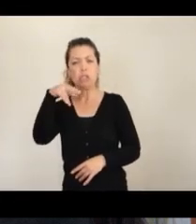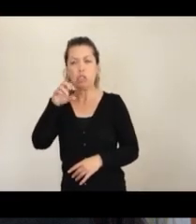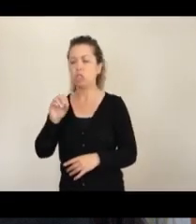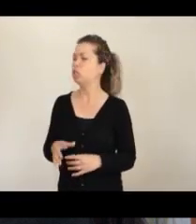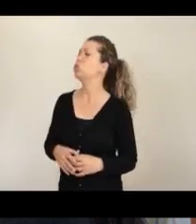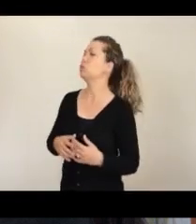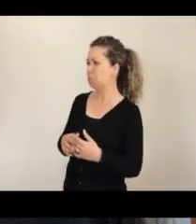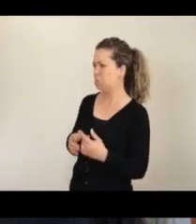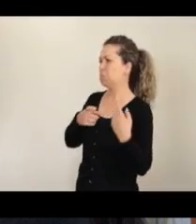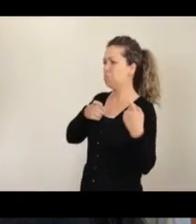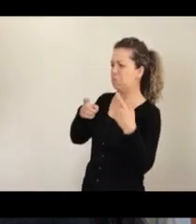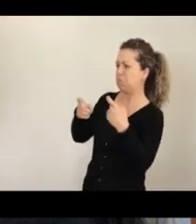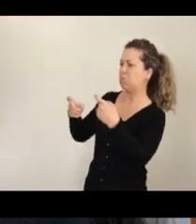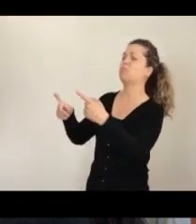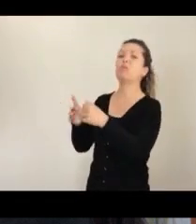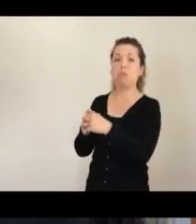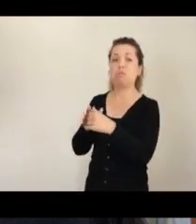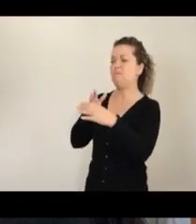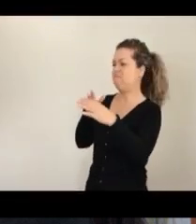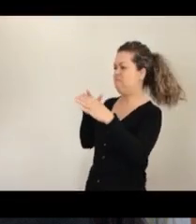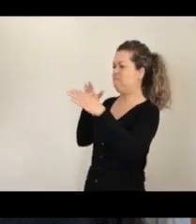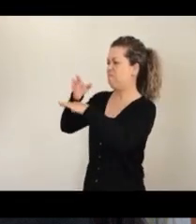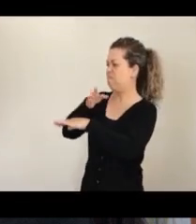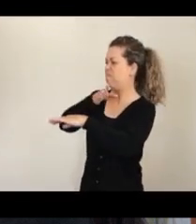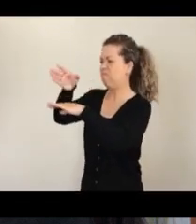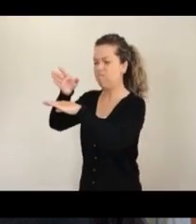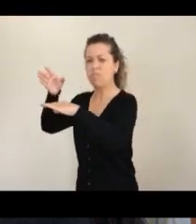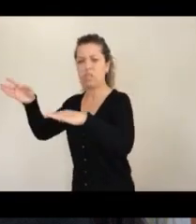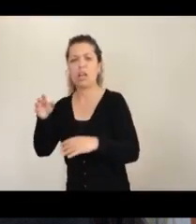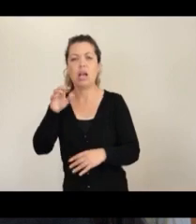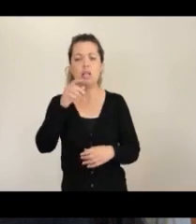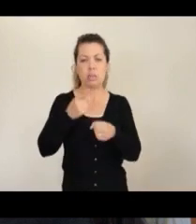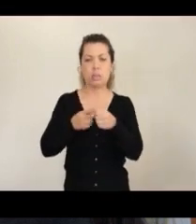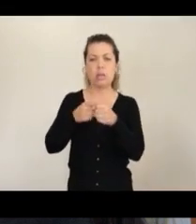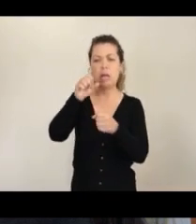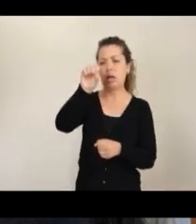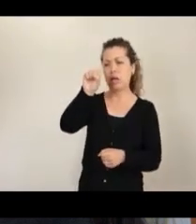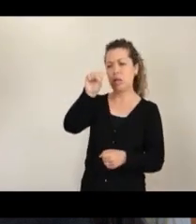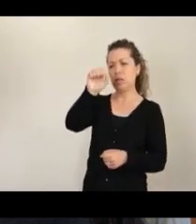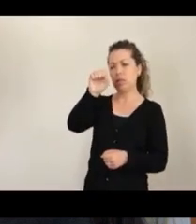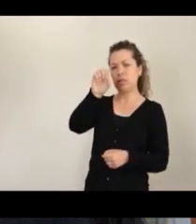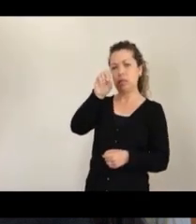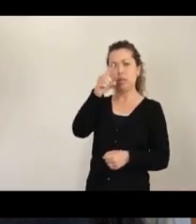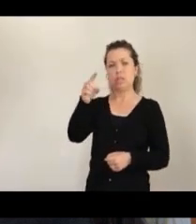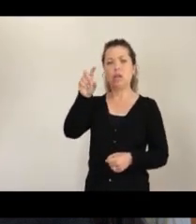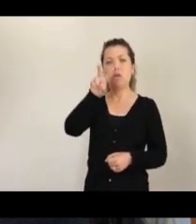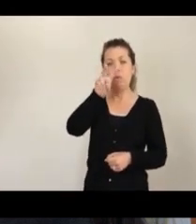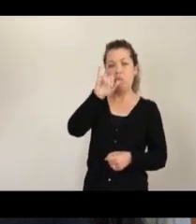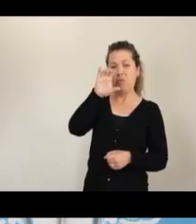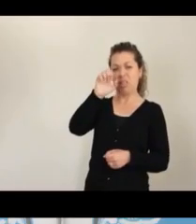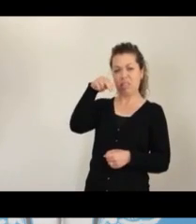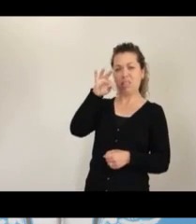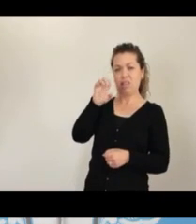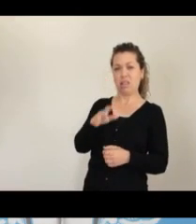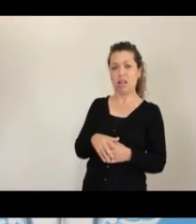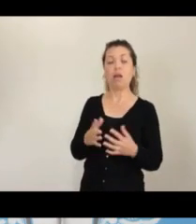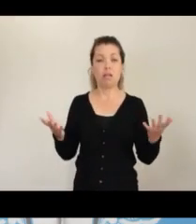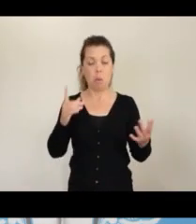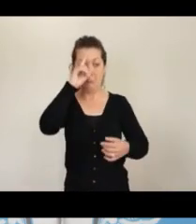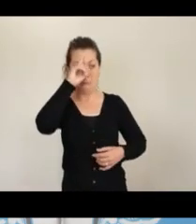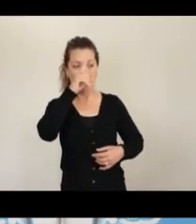desde tempos remotos, quando a vila ainda se localizava na região do Icapara. Eram atividades ligadas à pequena agricultura que